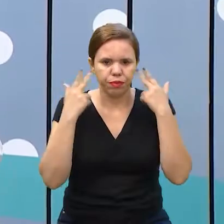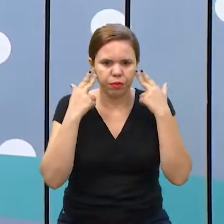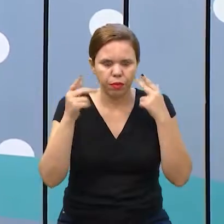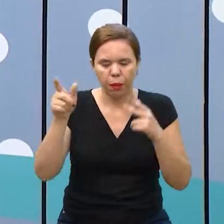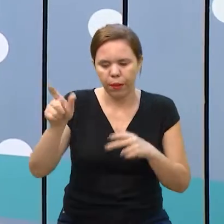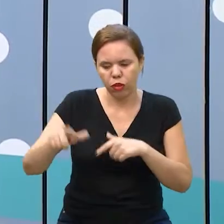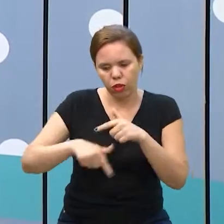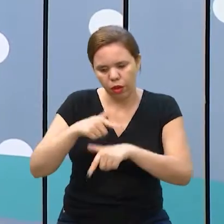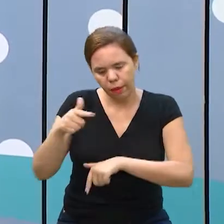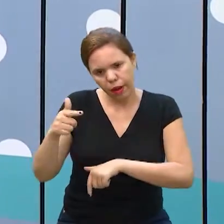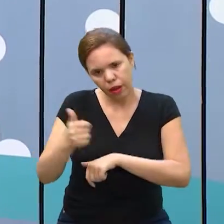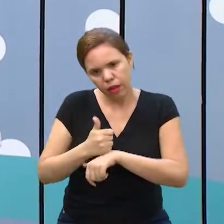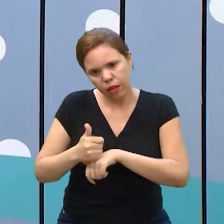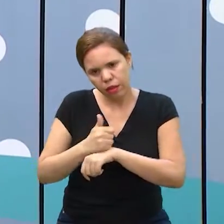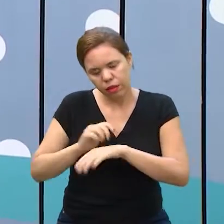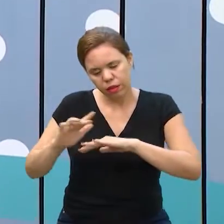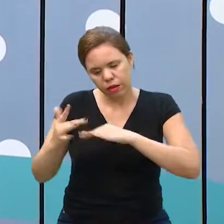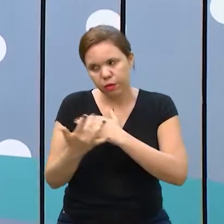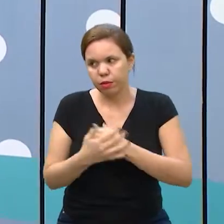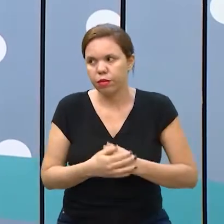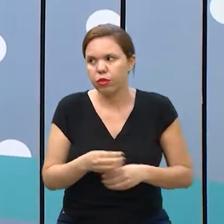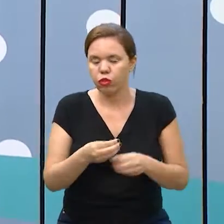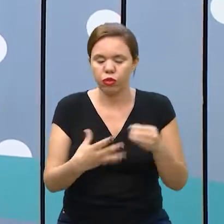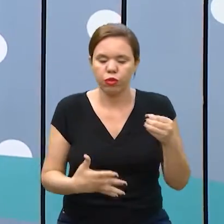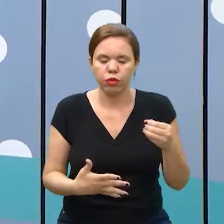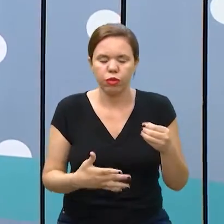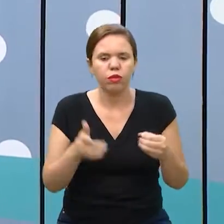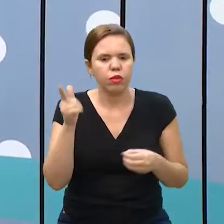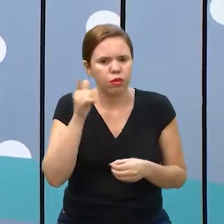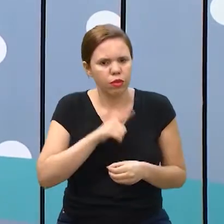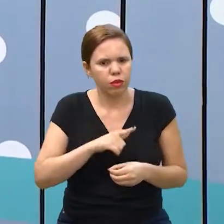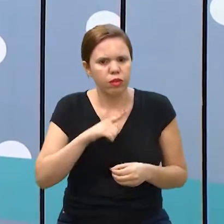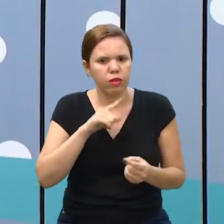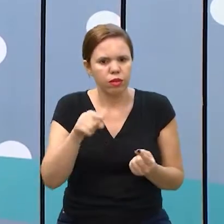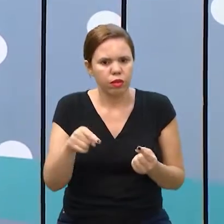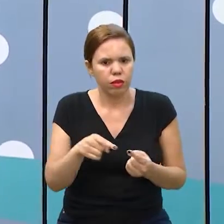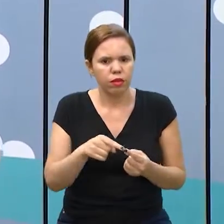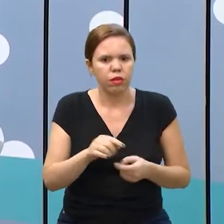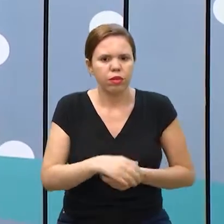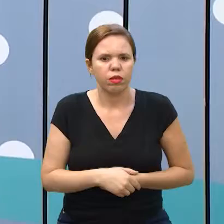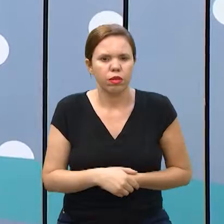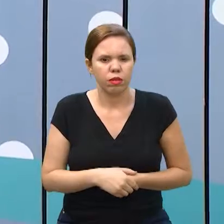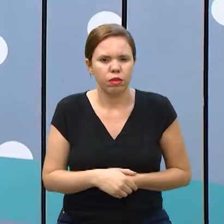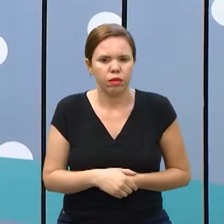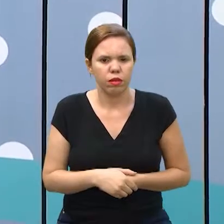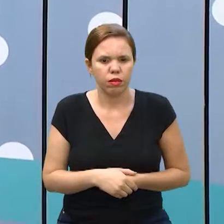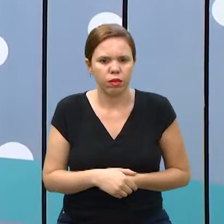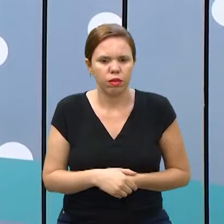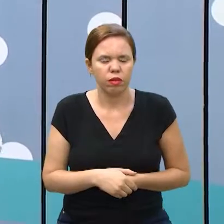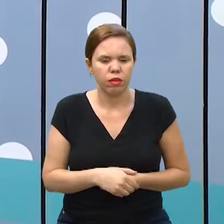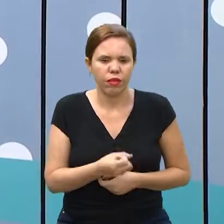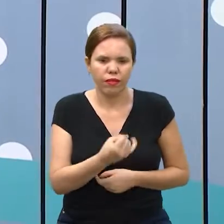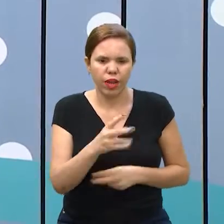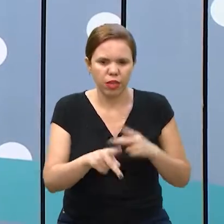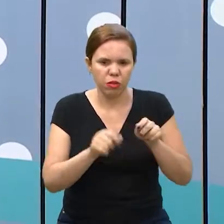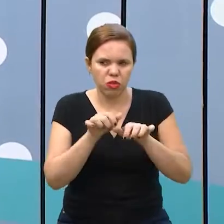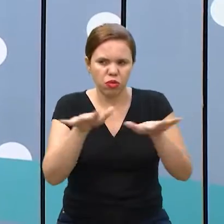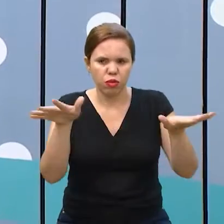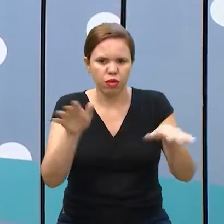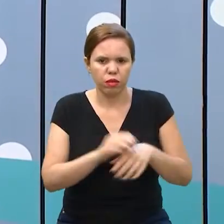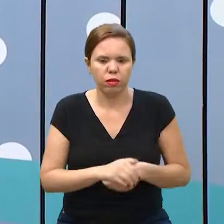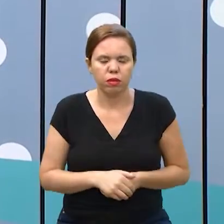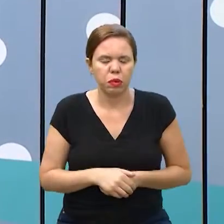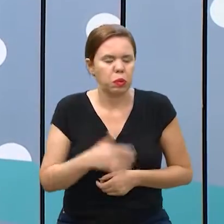comuns em produtores de conteúdo, em mídias, né? Então eles conseguem ter um alcance, atingir